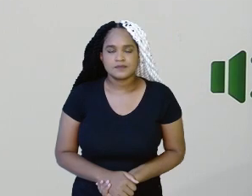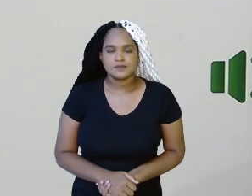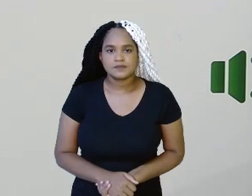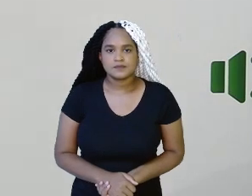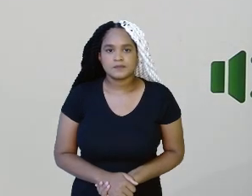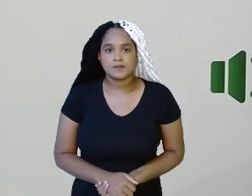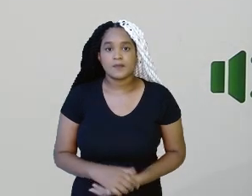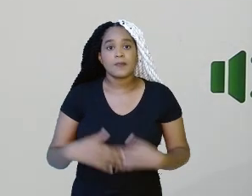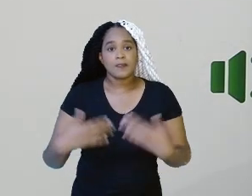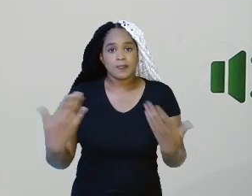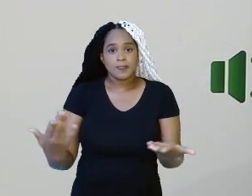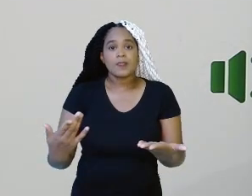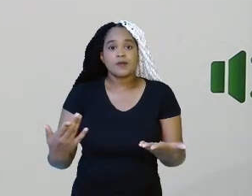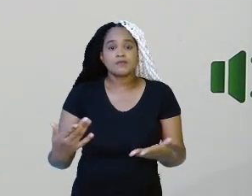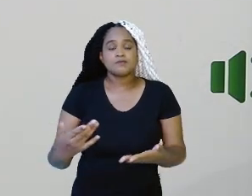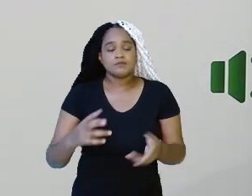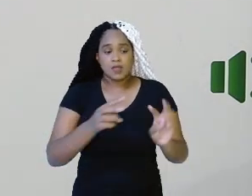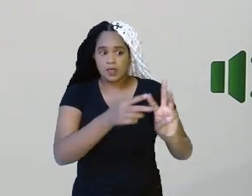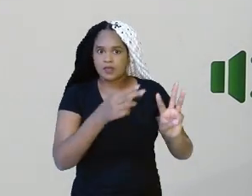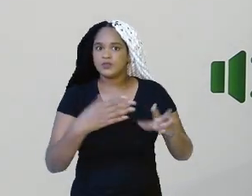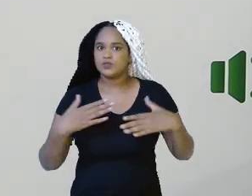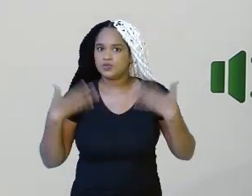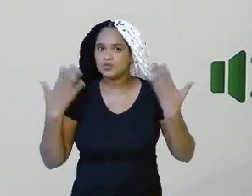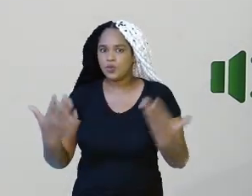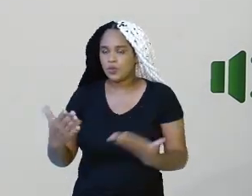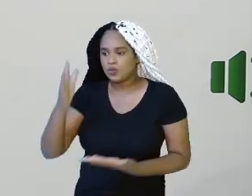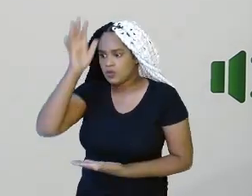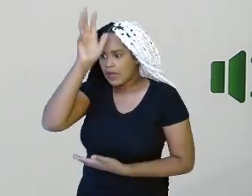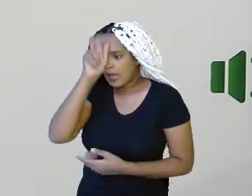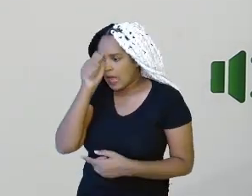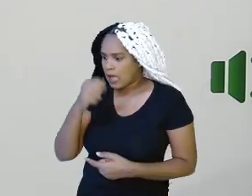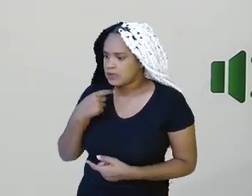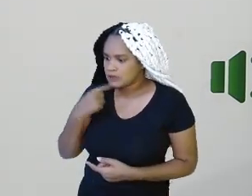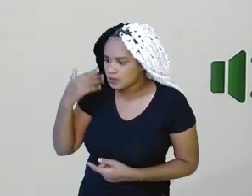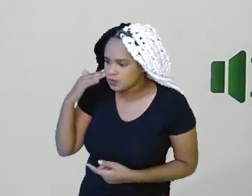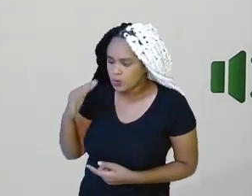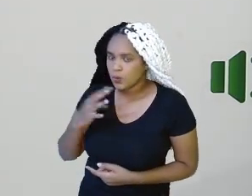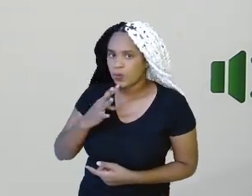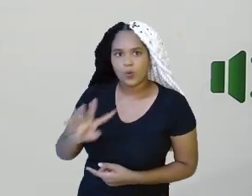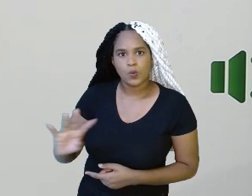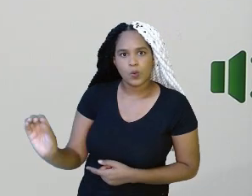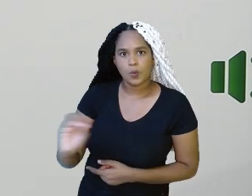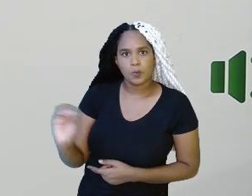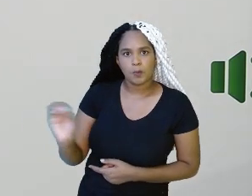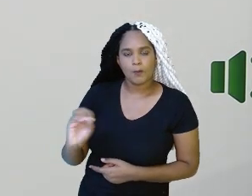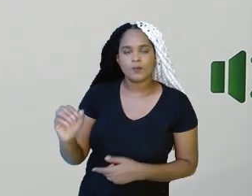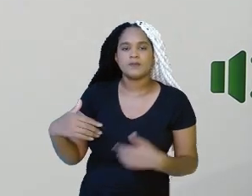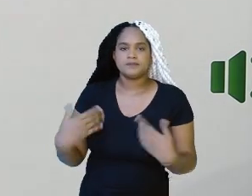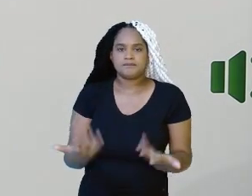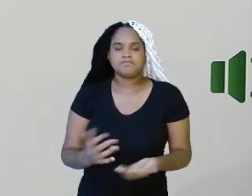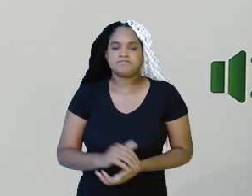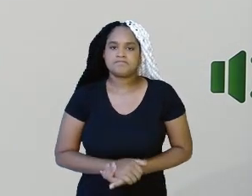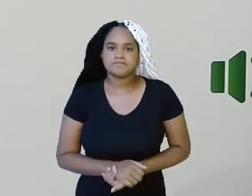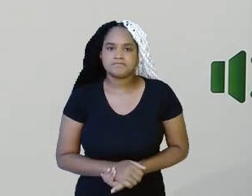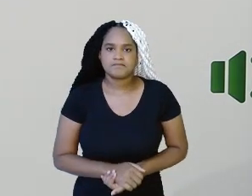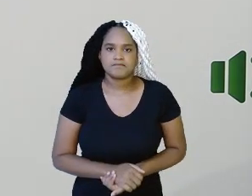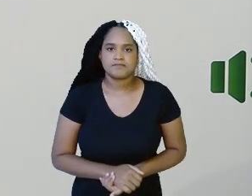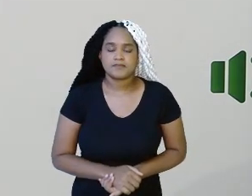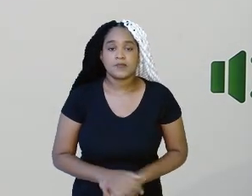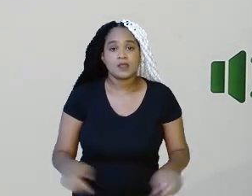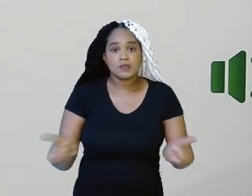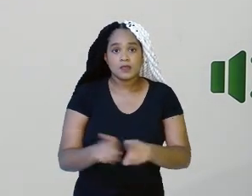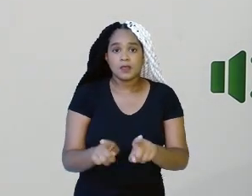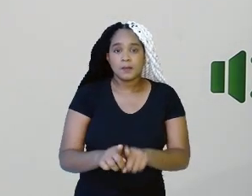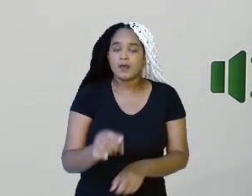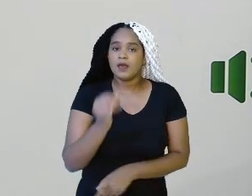assim, como fala aqui, eles se espantaram quando viram a galinha. Não sabiam nem para que servia esse bicho. Bom, aí nós também temos um exemplo